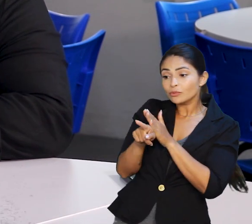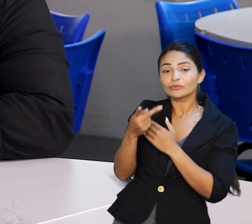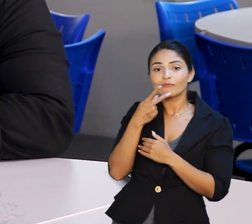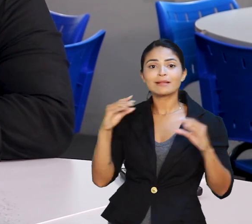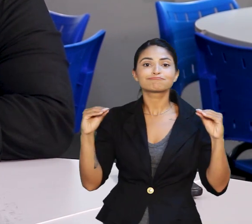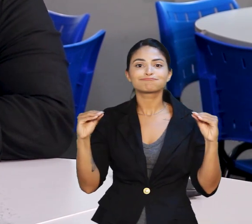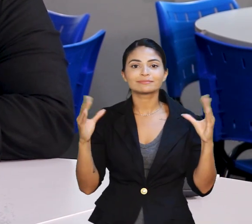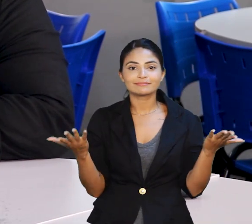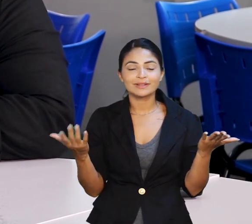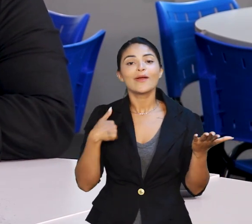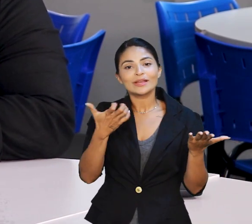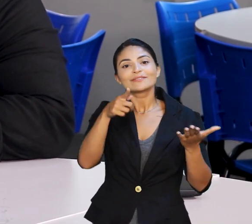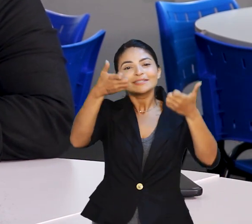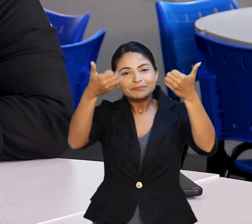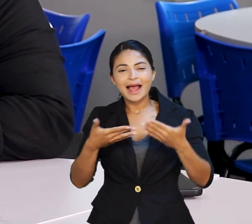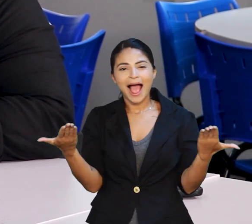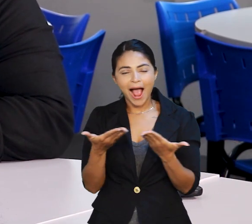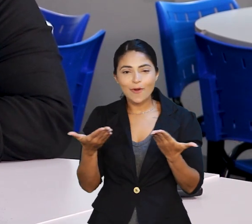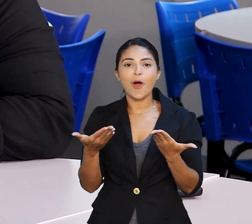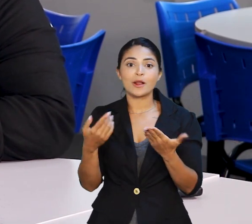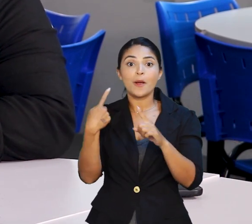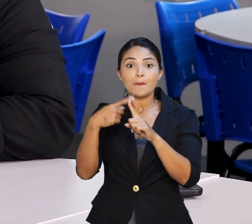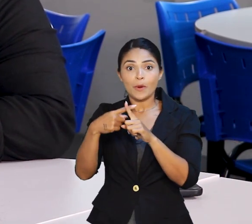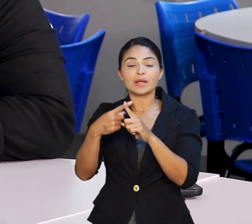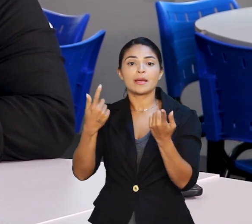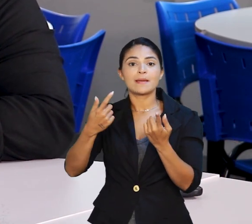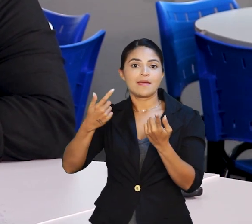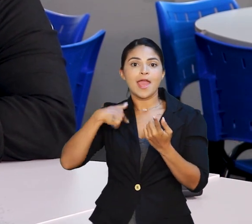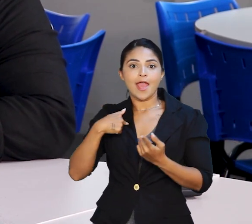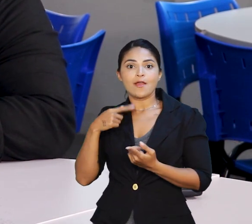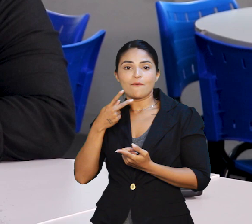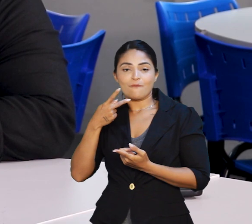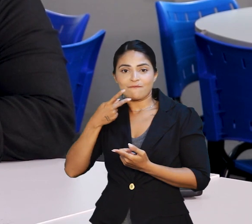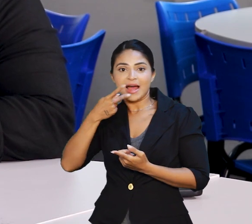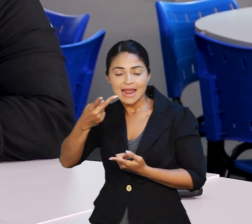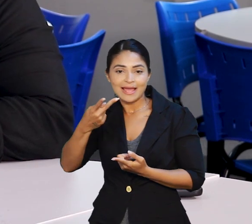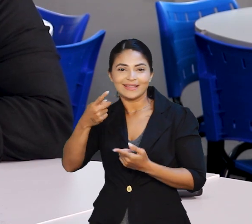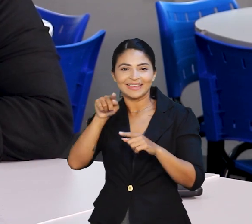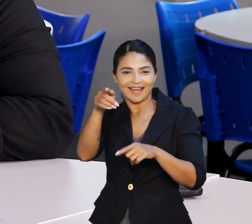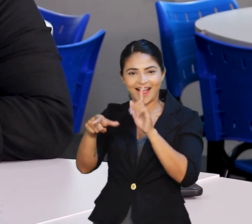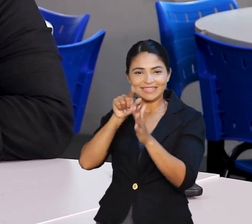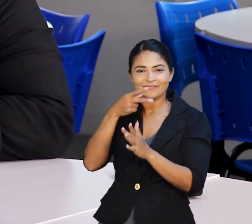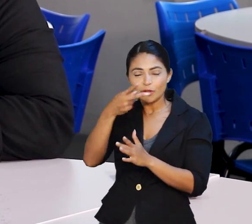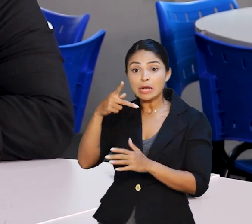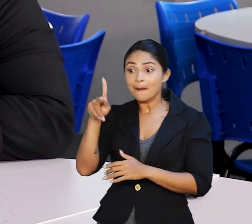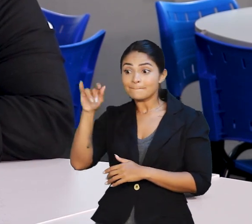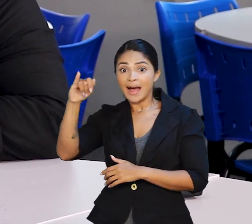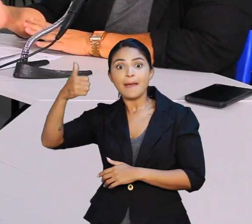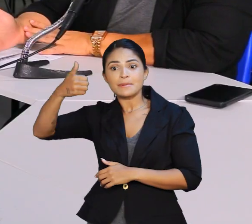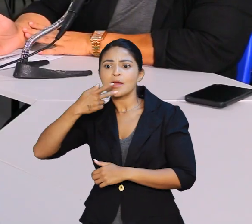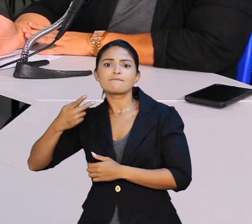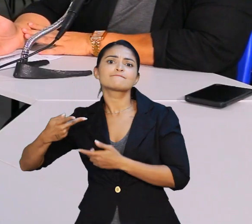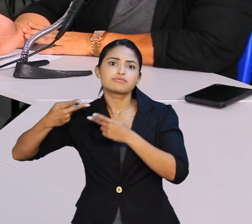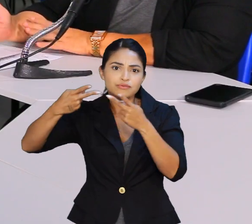E eu queria que você dissesse o que você falou aí. Porque eu falei. Primeiro, meus pais falaram, meus pais foram à frente. E aí,